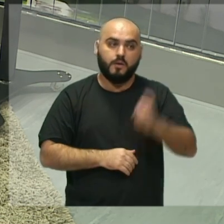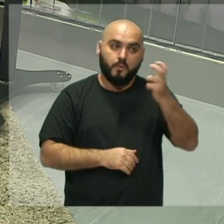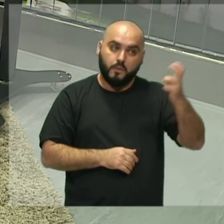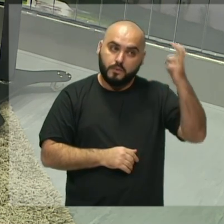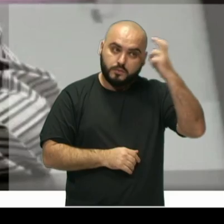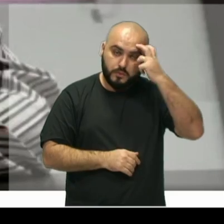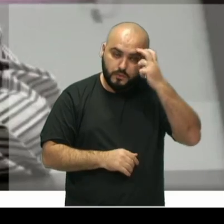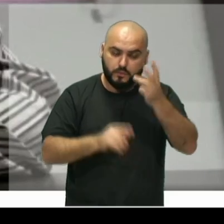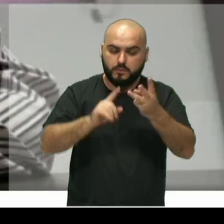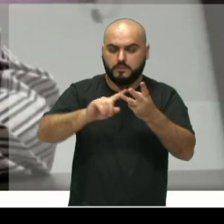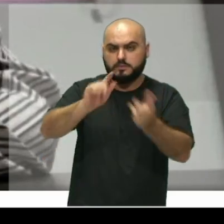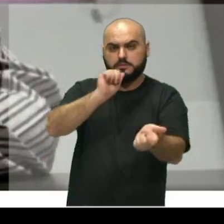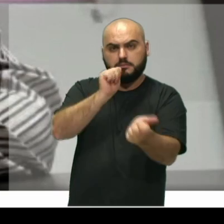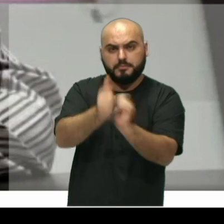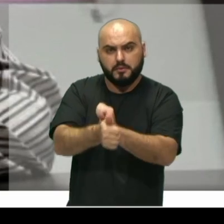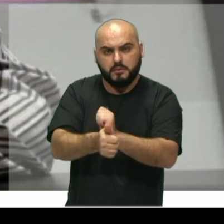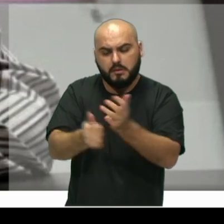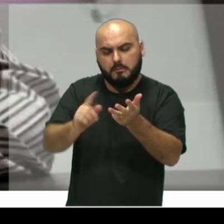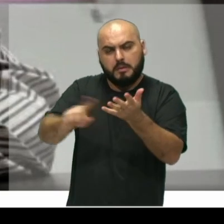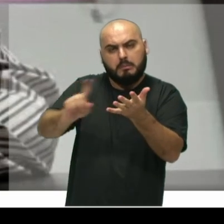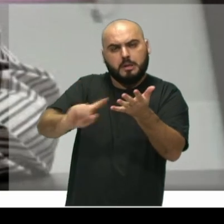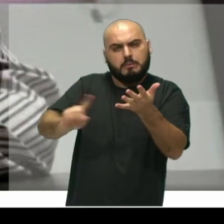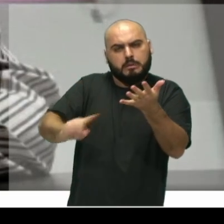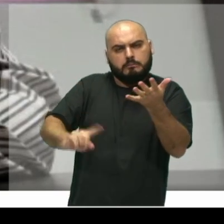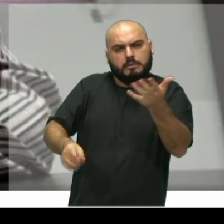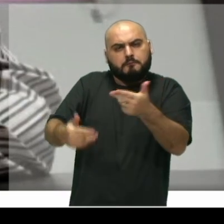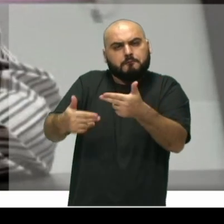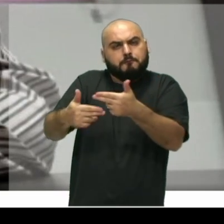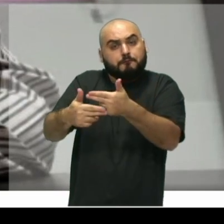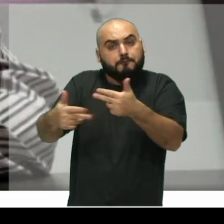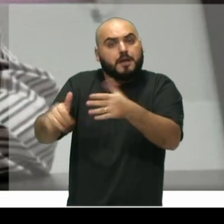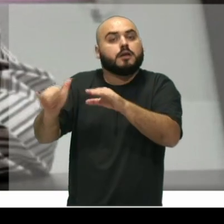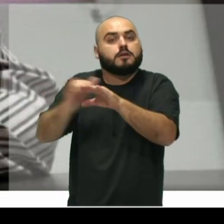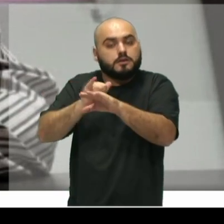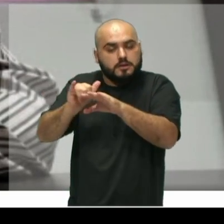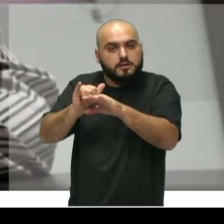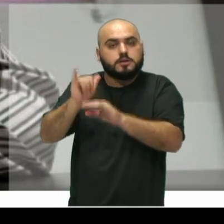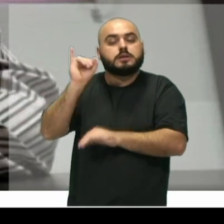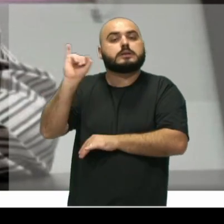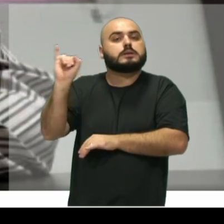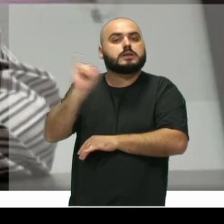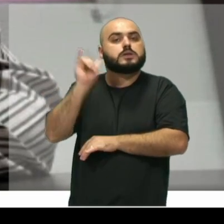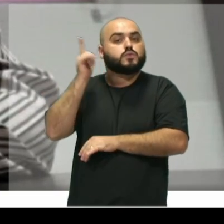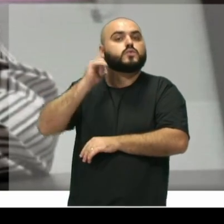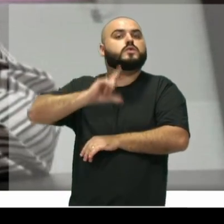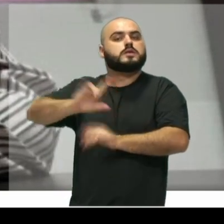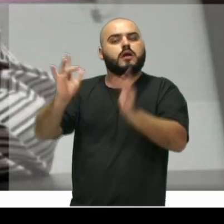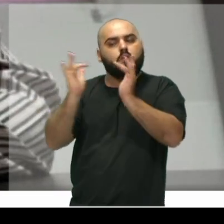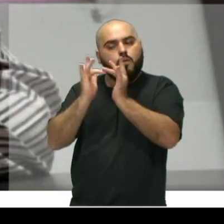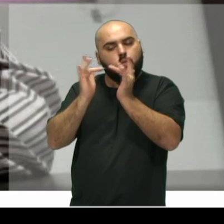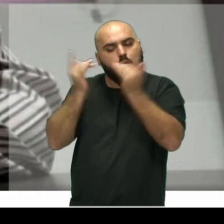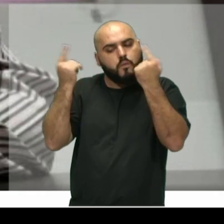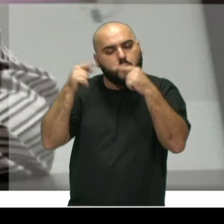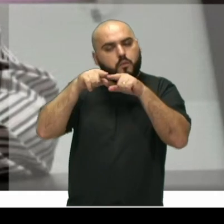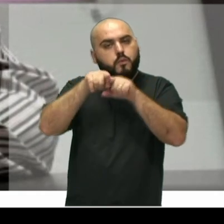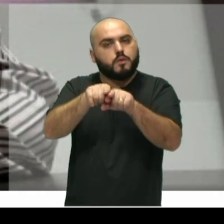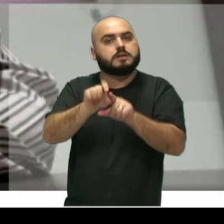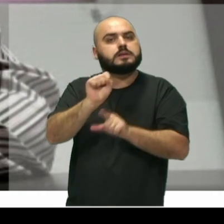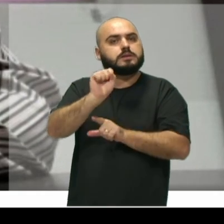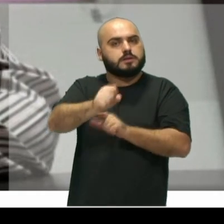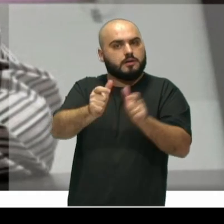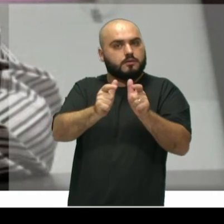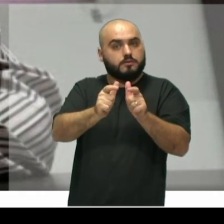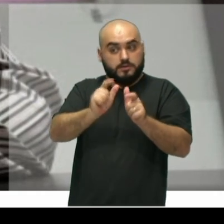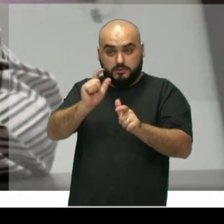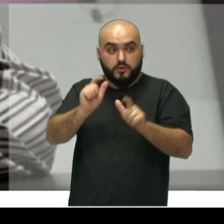do esporte, nós temos que potencializar essas ações, buscar esses convênios que possam ser ampliados, também trabalhar